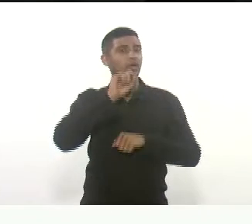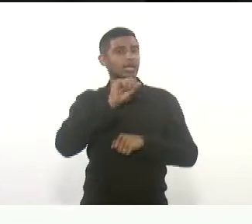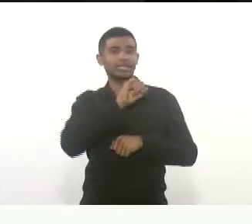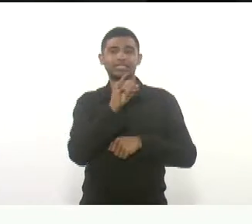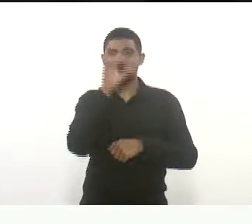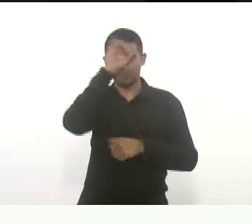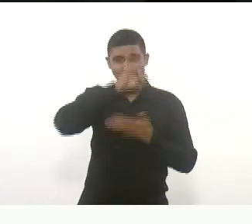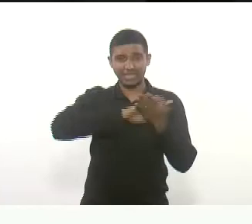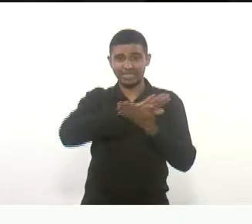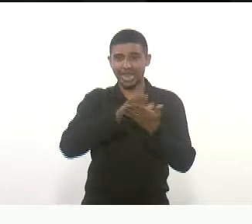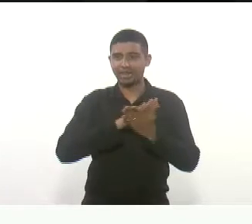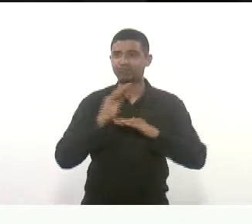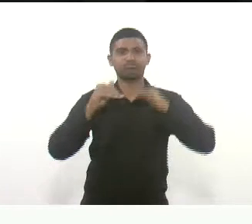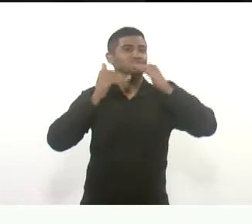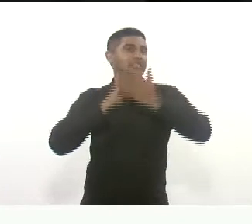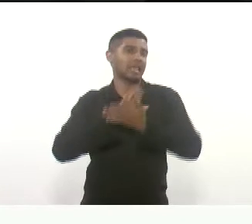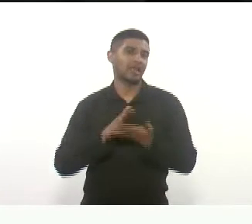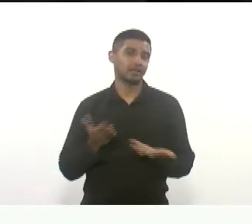para lugar nenhum. Então,